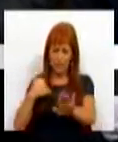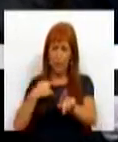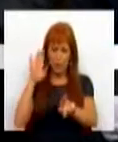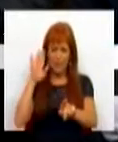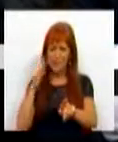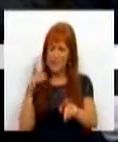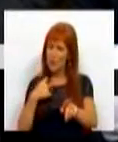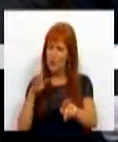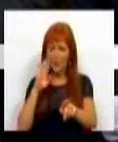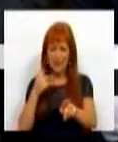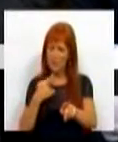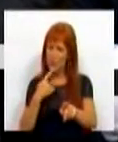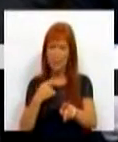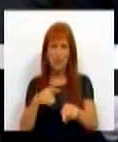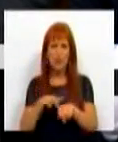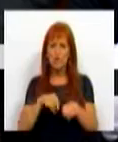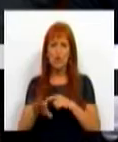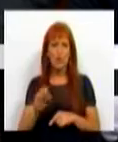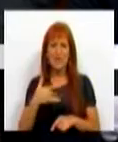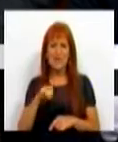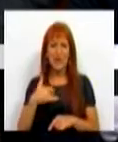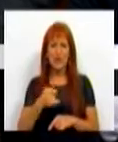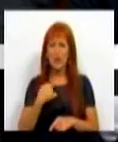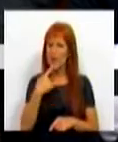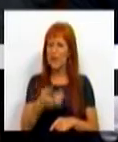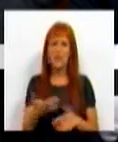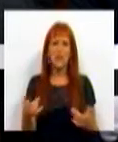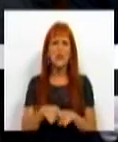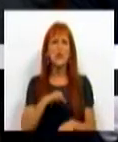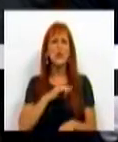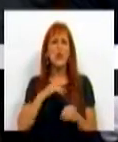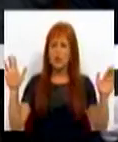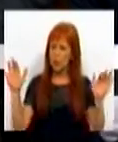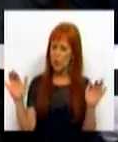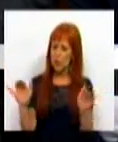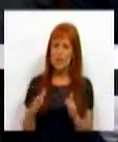sei que isto chateia muito os deputados do PSD e do CDS, mas queria dizer que